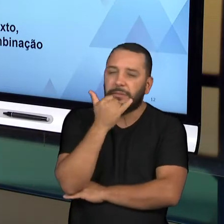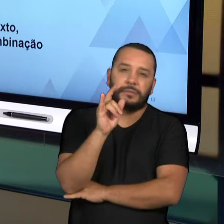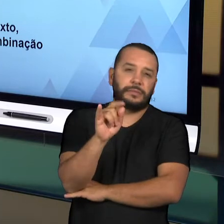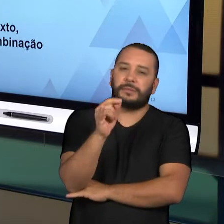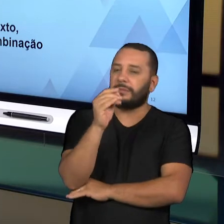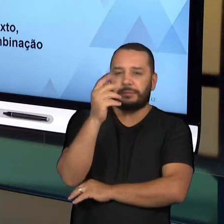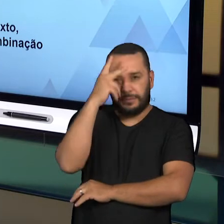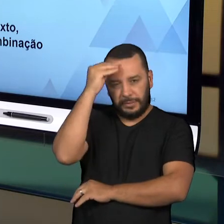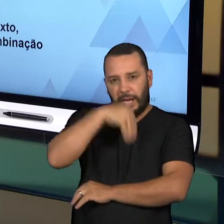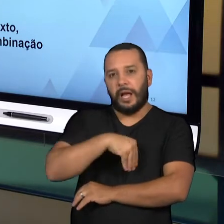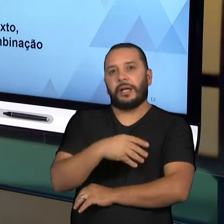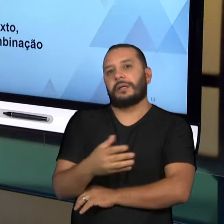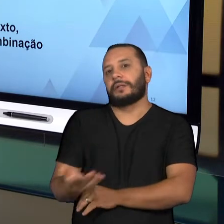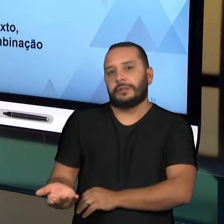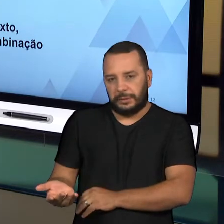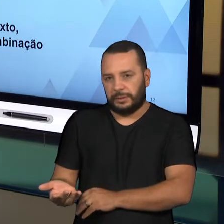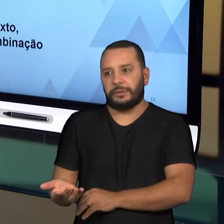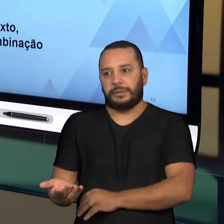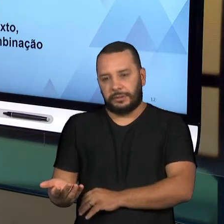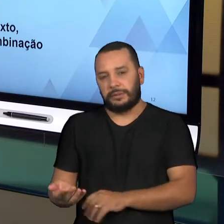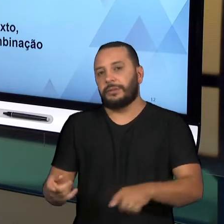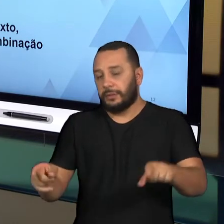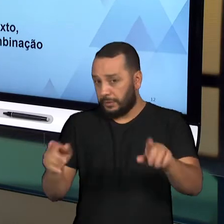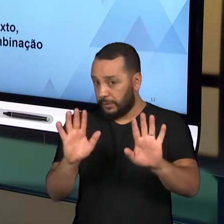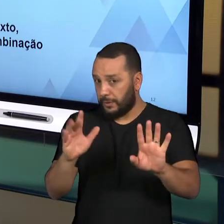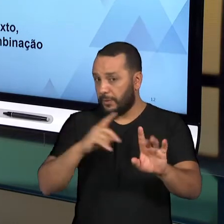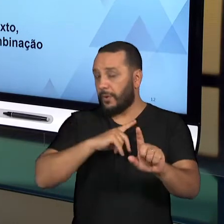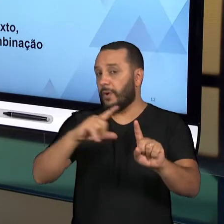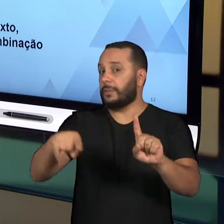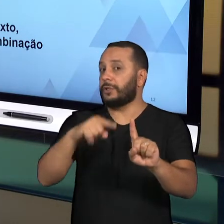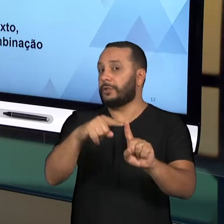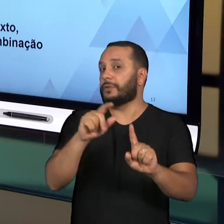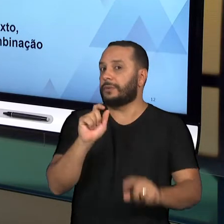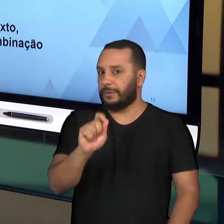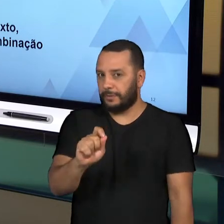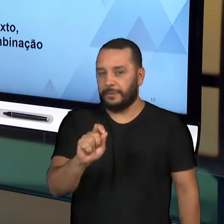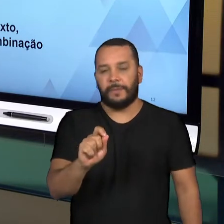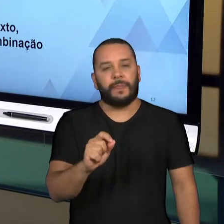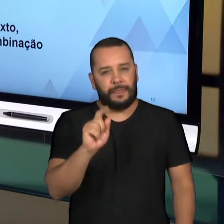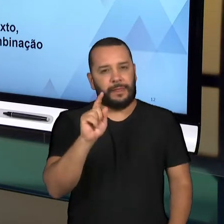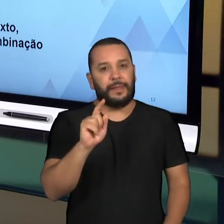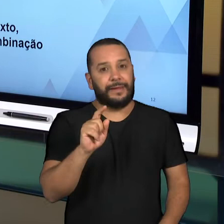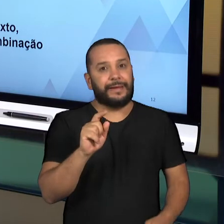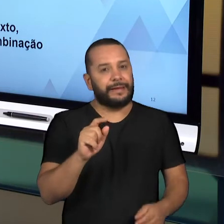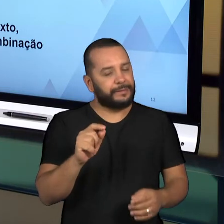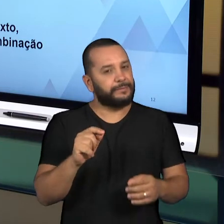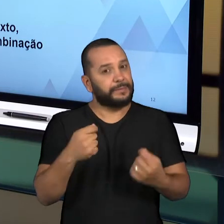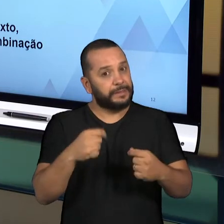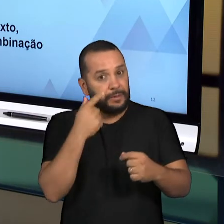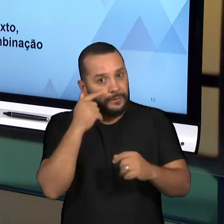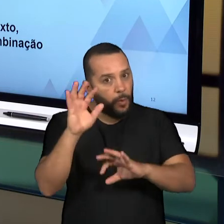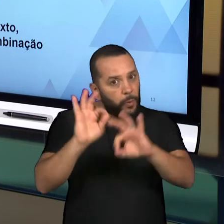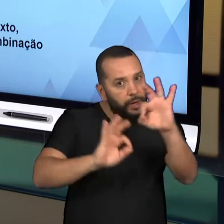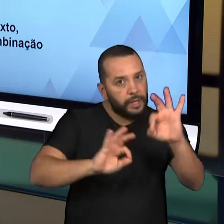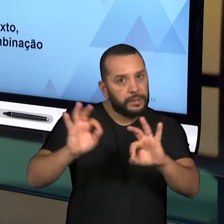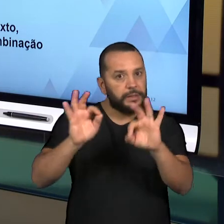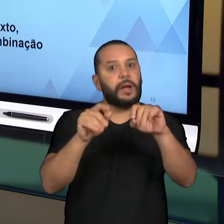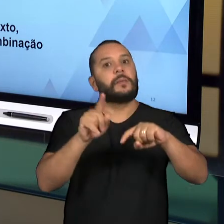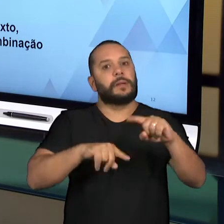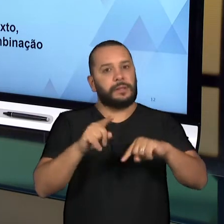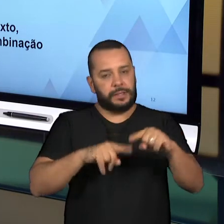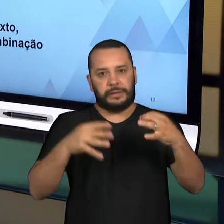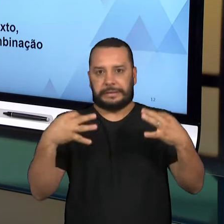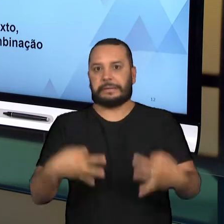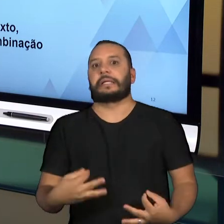muitos terços então o público-alvo ele determina a característica dessa organização desse